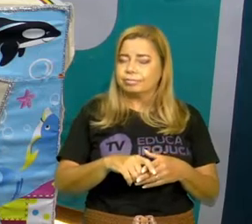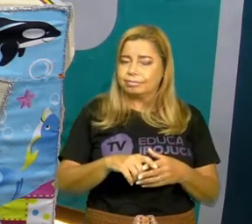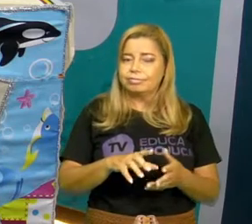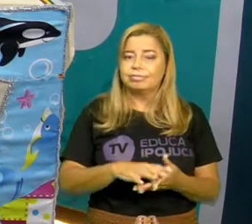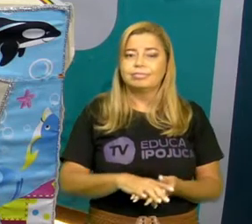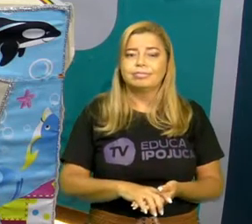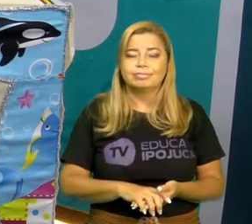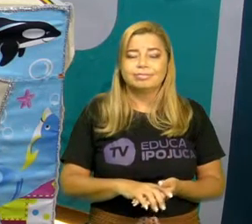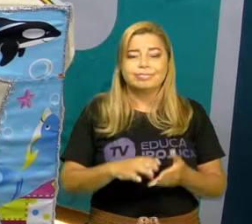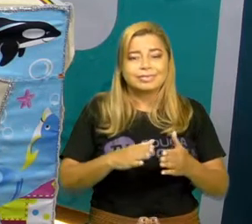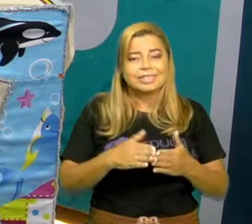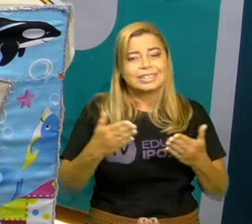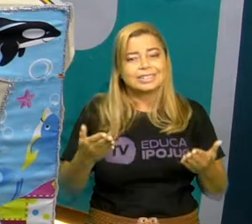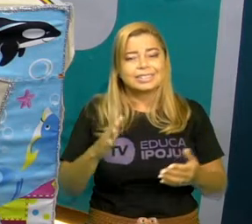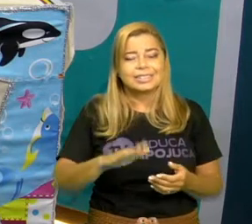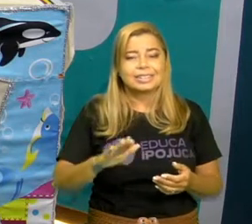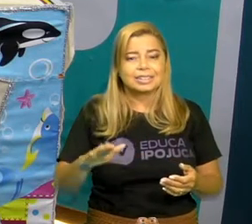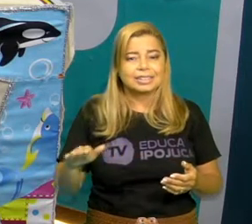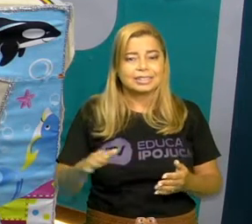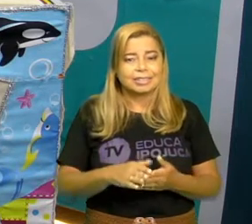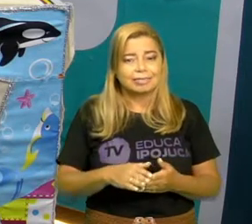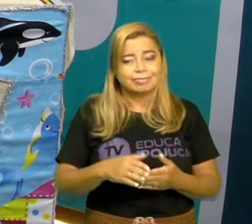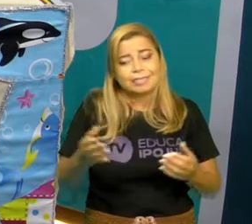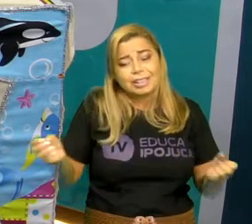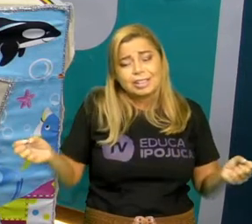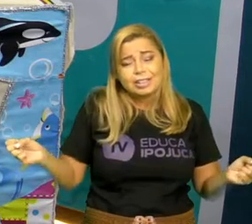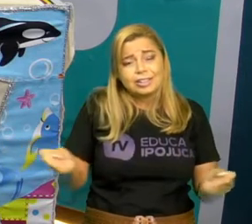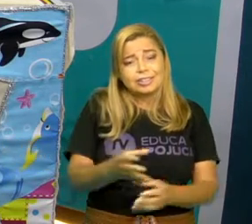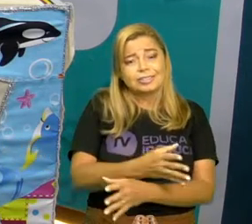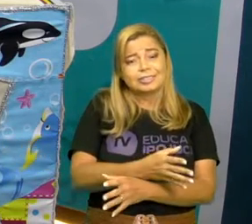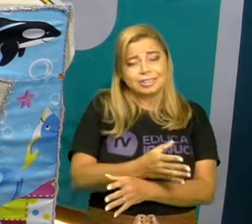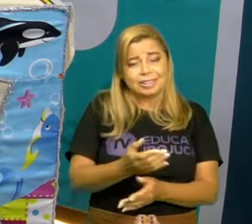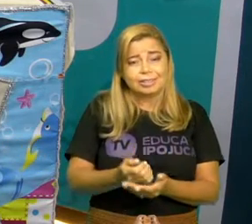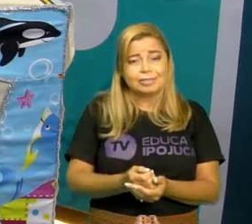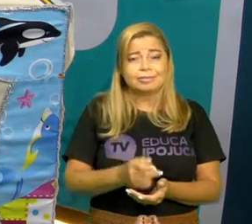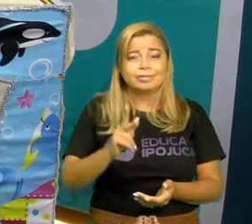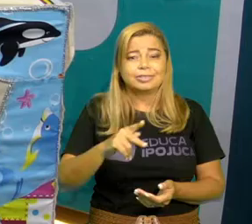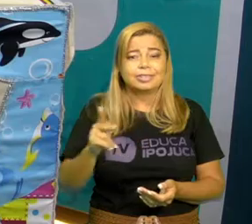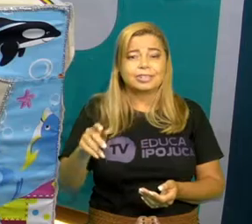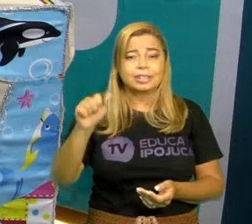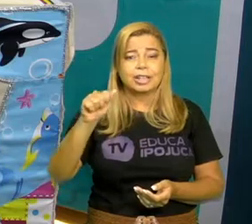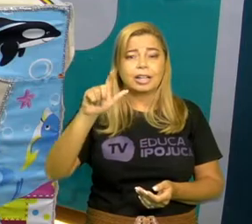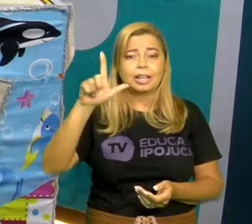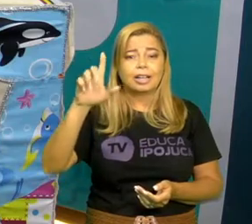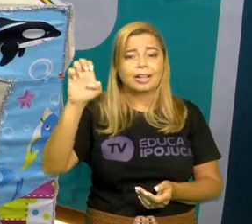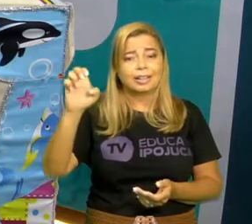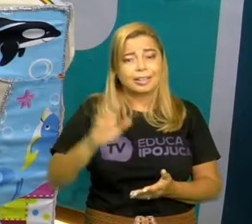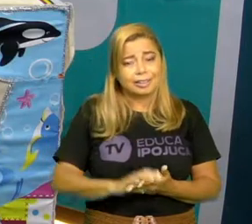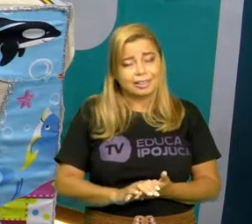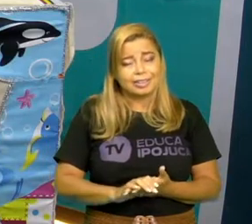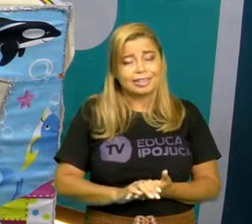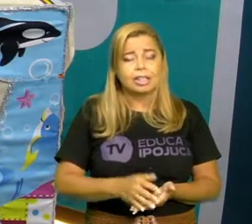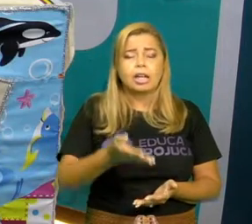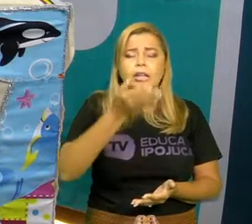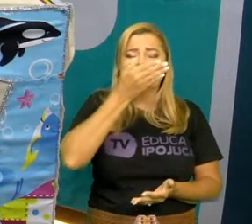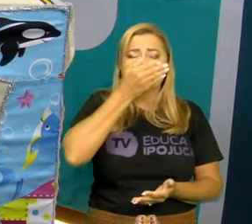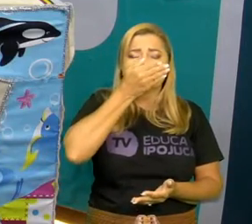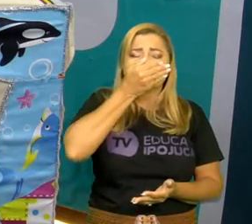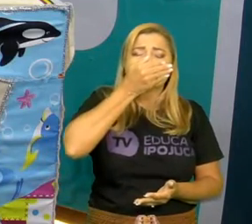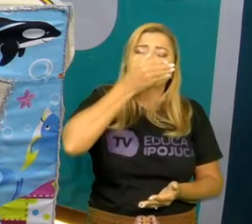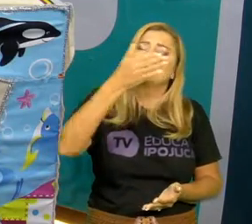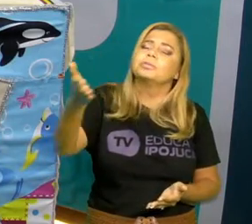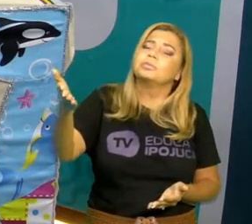Não. Então, criançada, ó, a história tá chegando ao final. Tia Lê tá deixando um beijo, mas um beijo